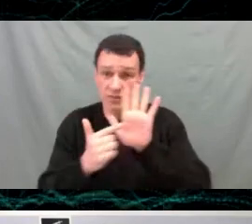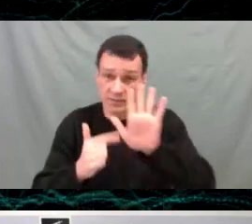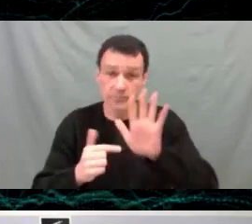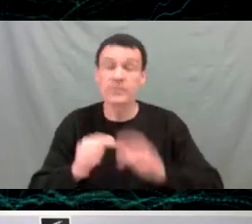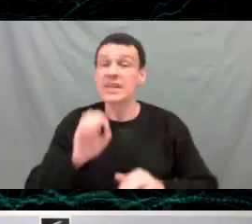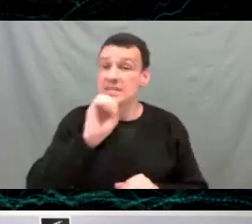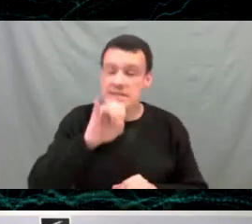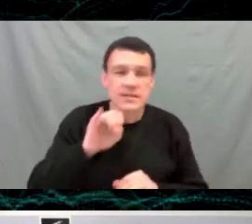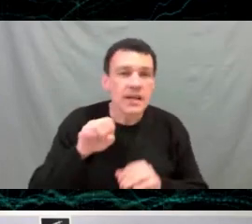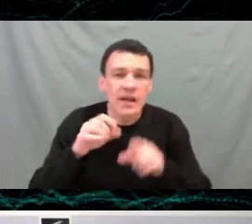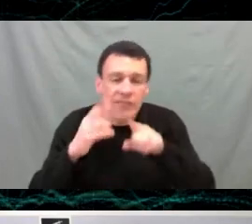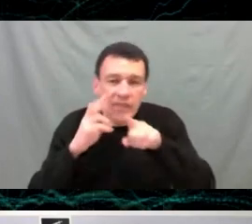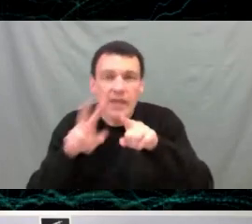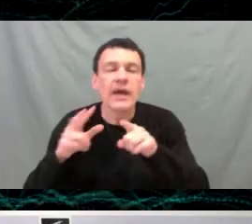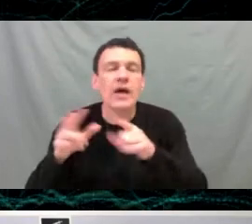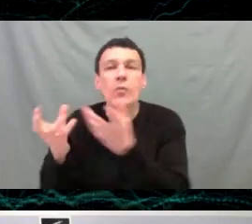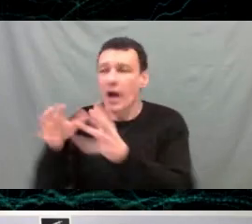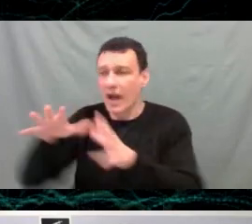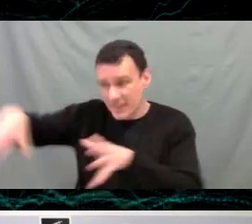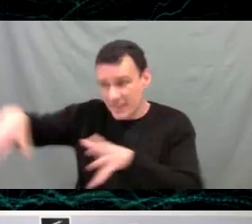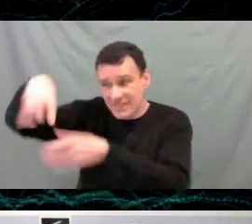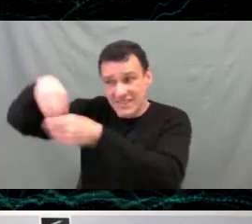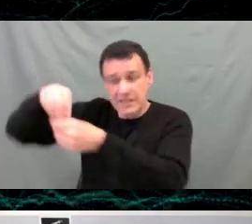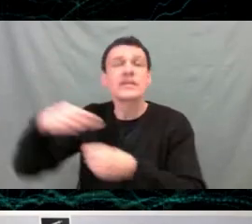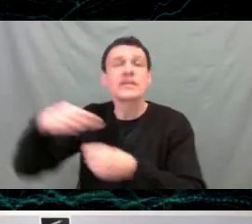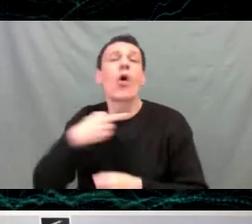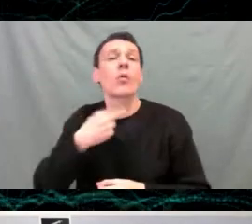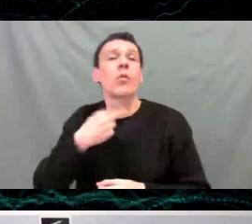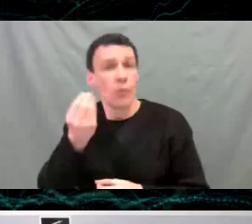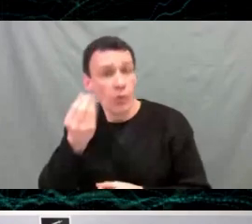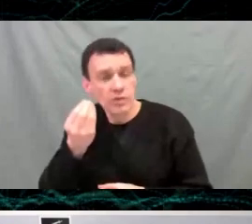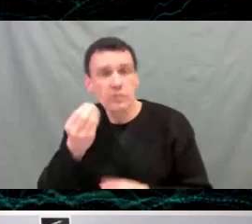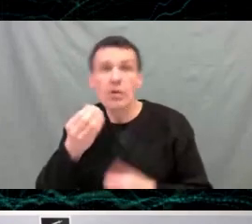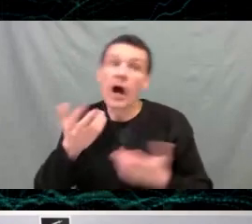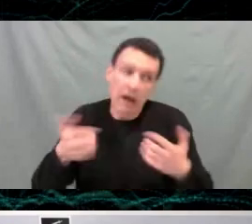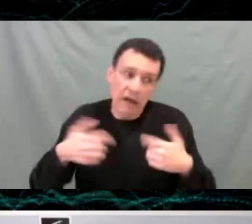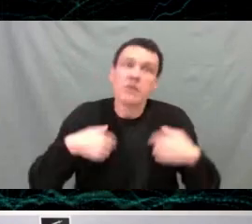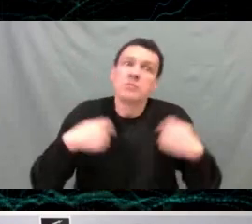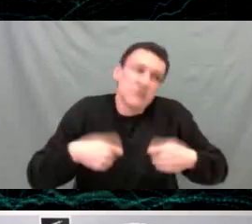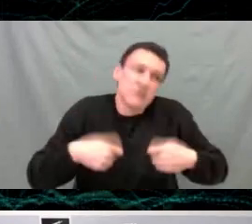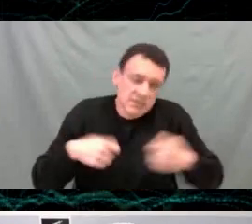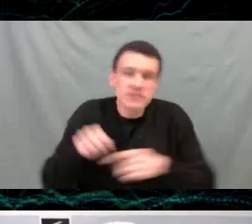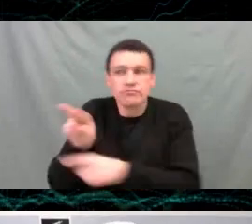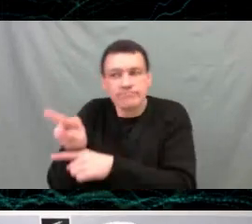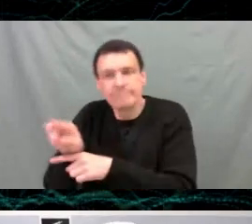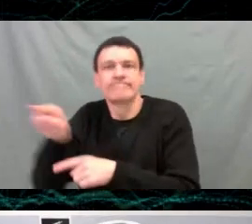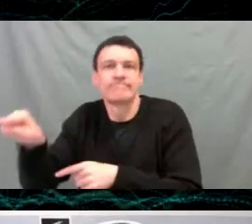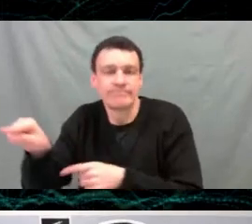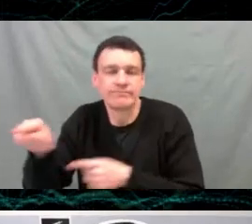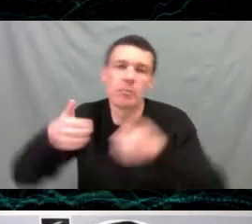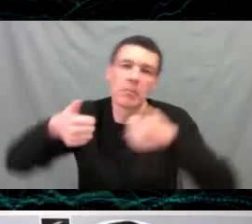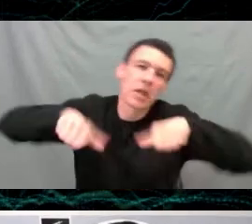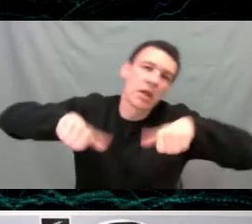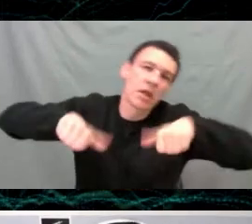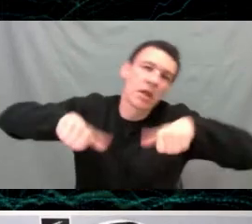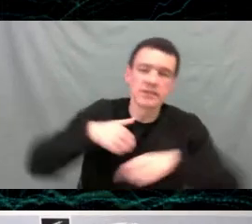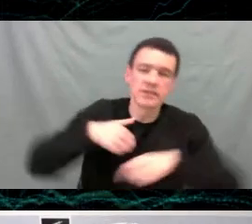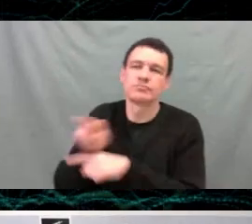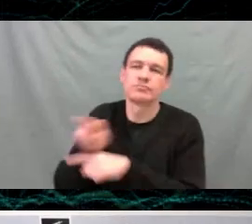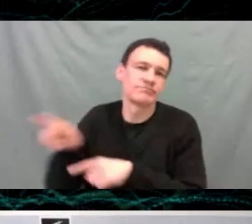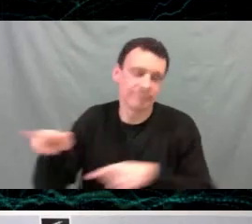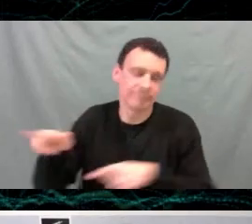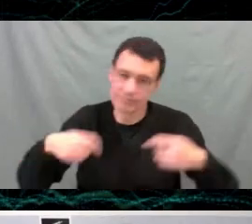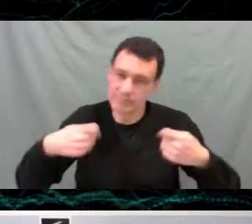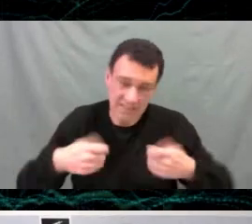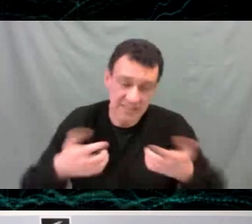de ocupação, eu preciso sempre estar olhando como é que está a saúde dele, tá? Então, eu vou pegar e se isso daqui tiver topando